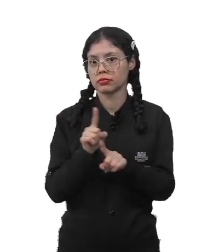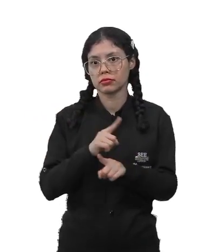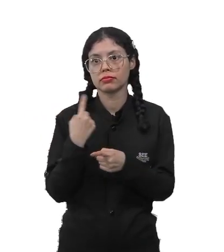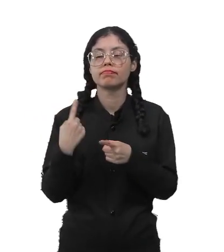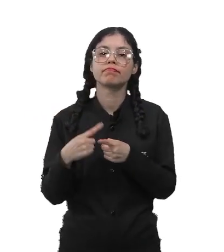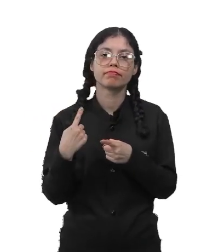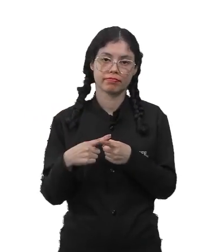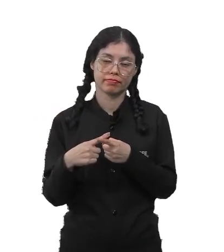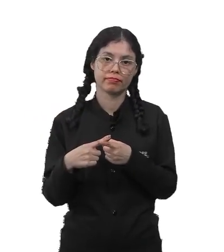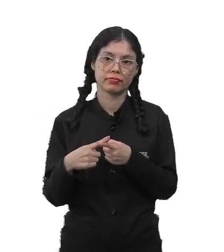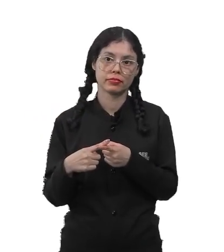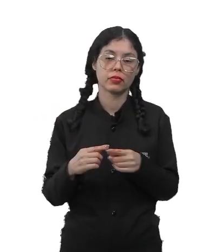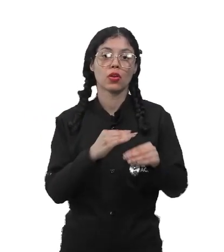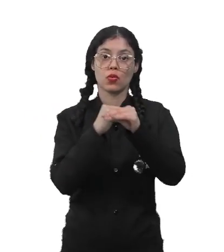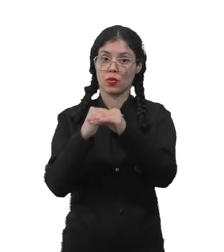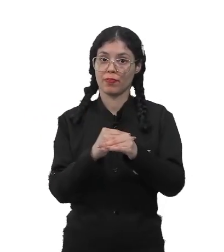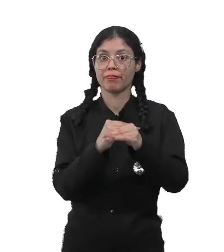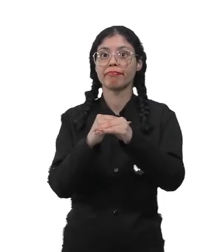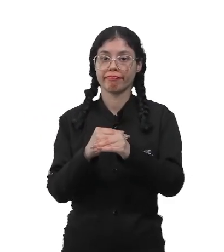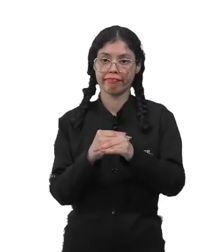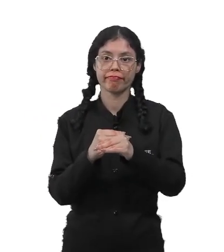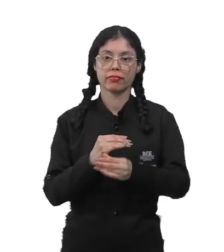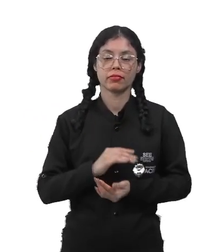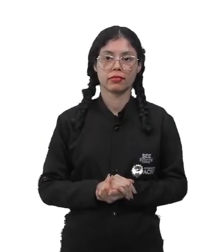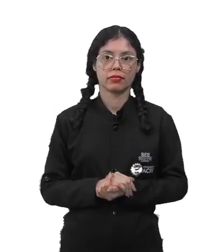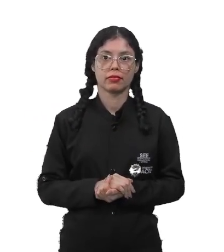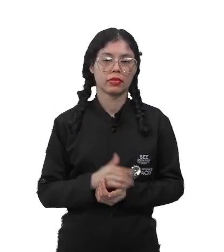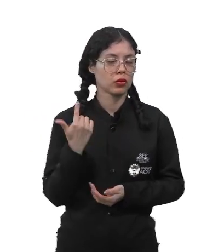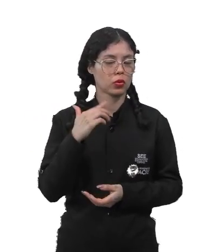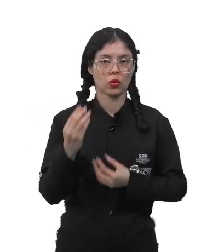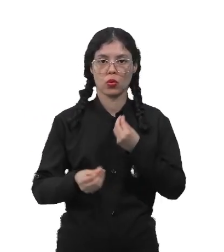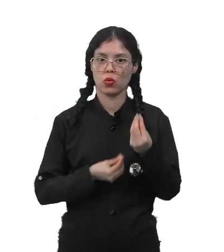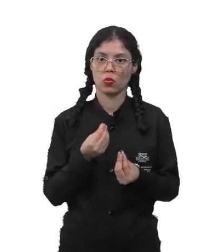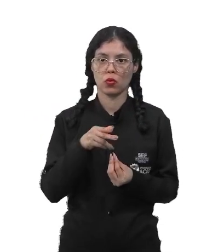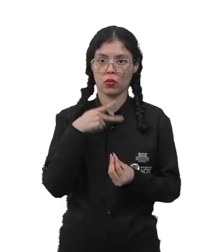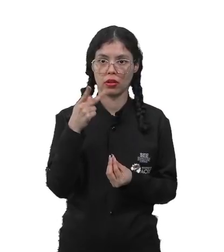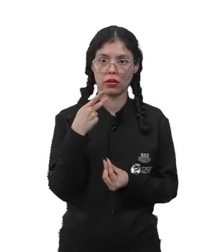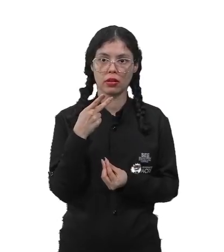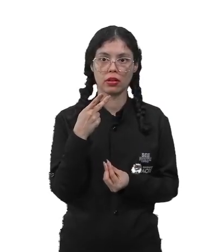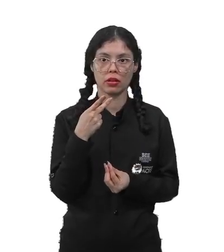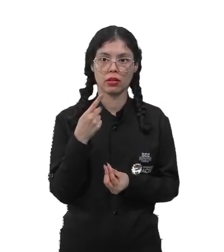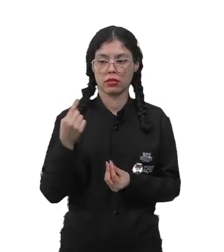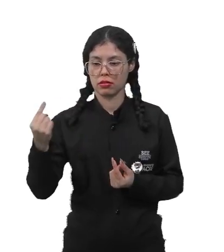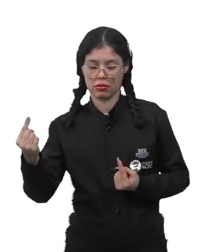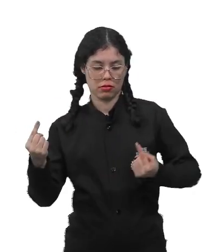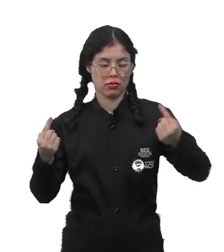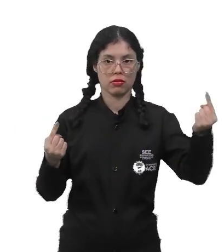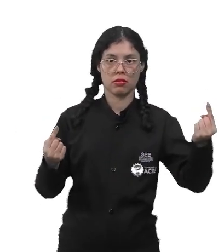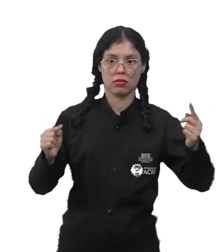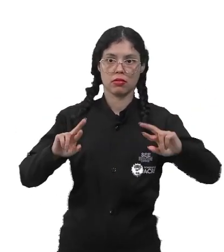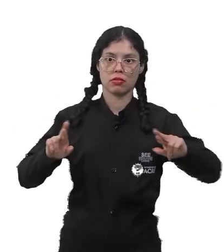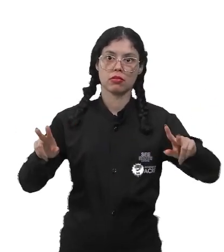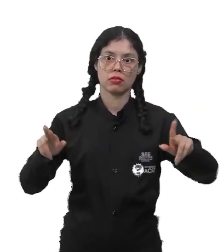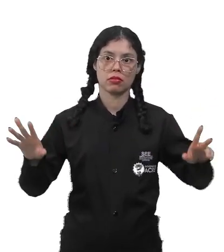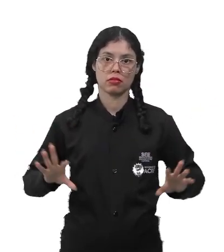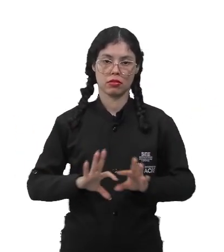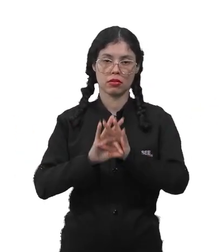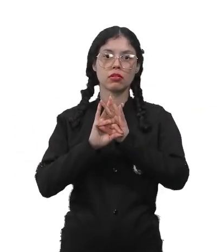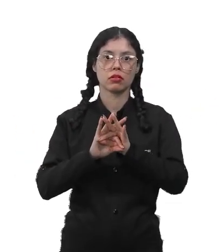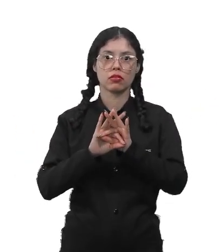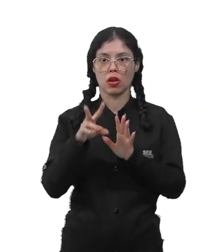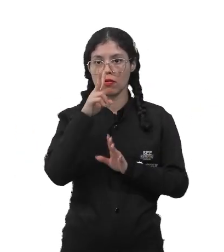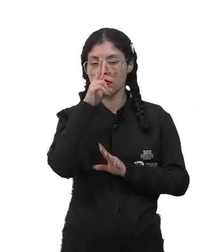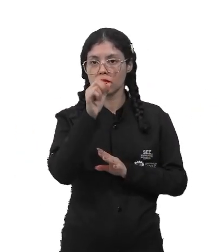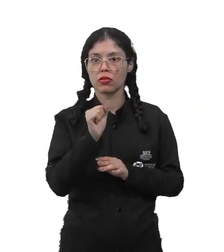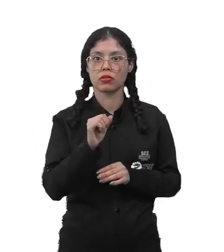porque eles são iguais, né? Então, não tem como dizer que aqui vai acontecer uma ligação, uma